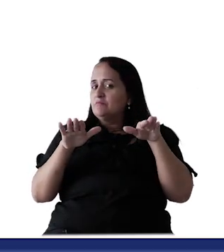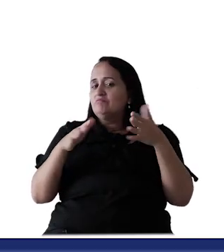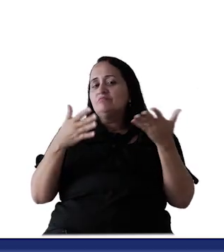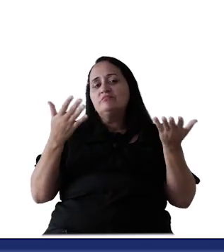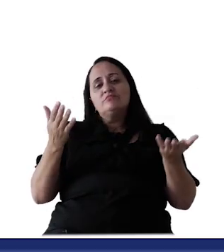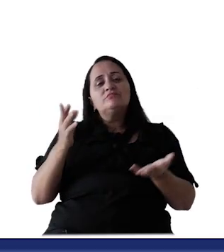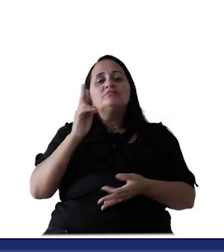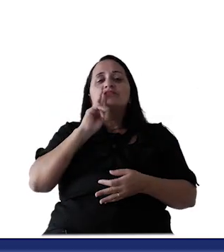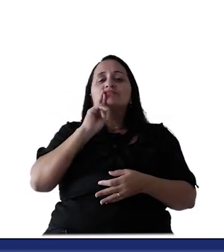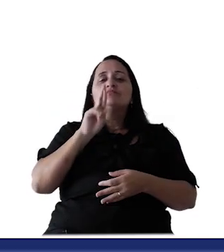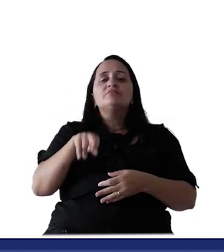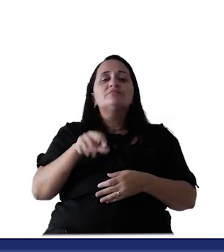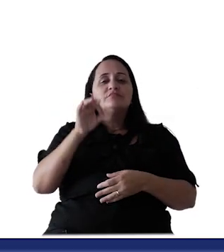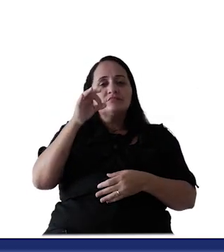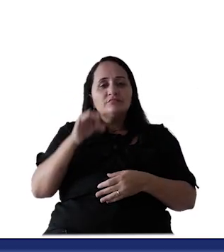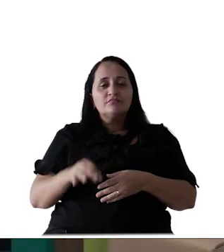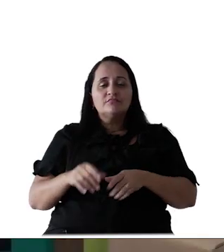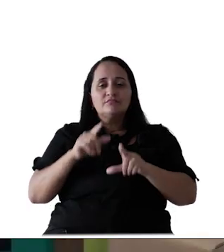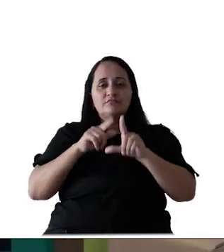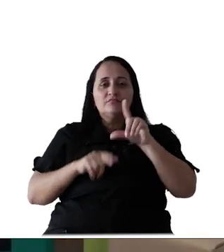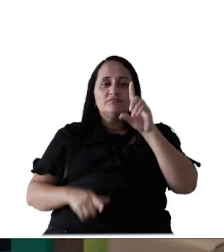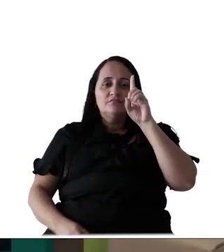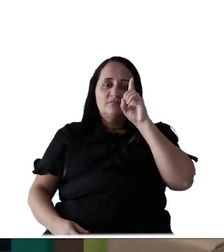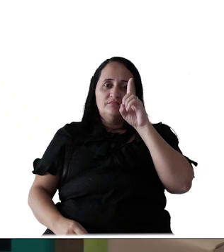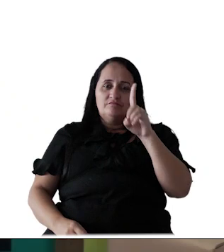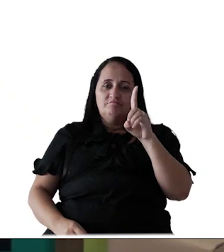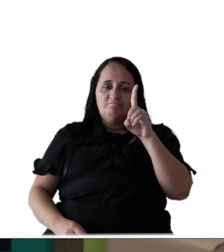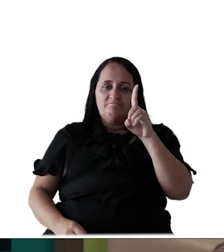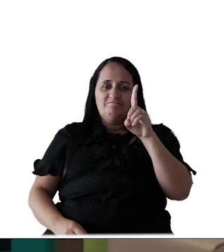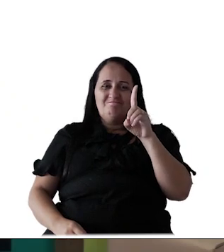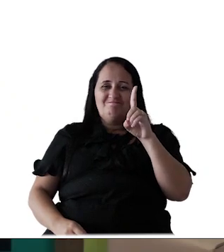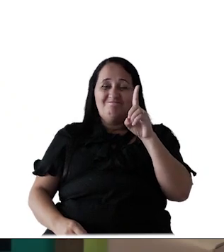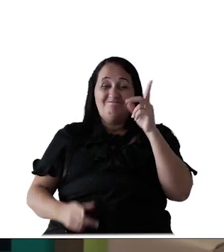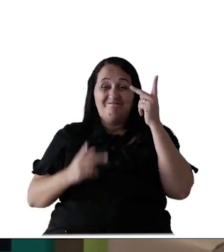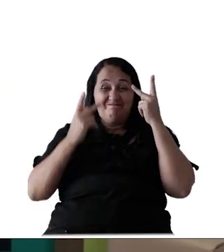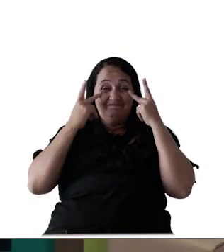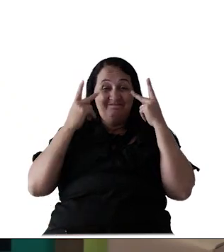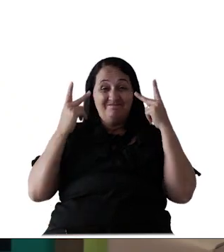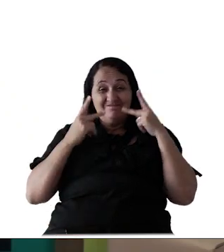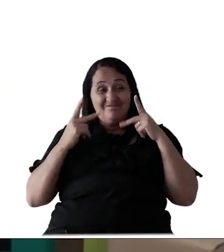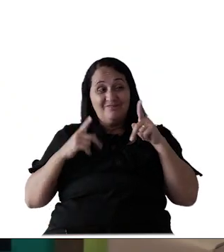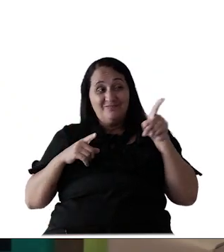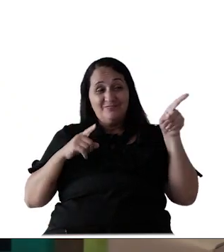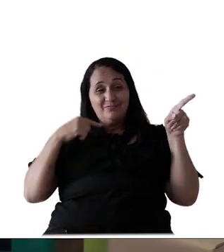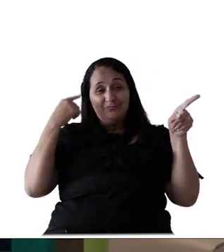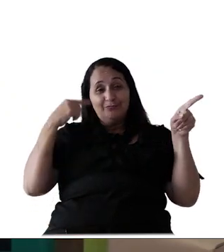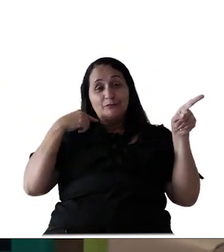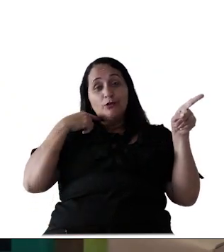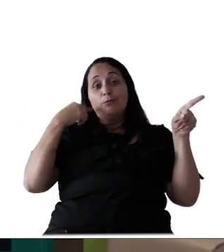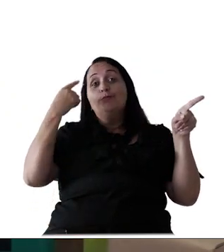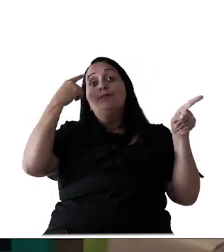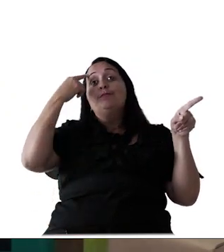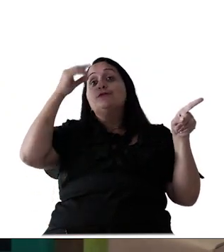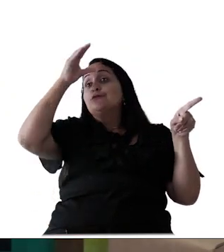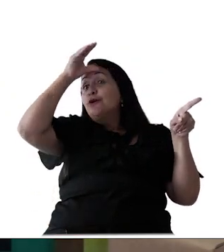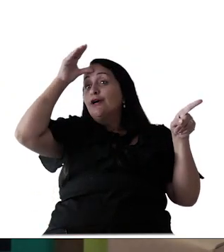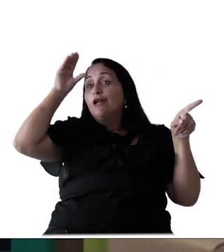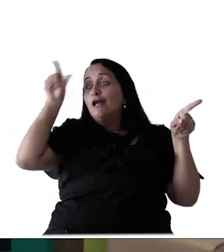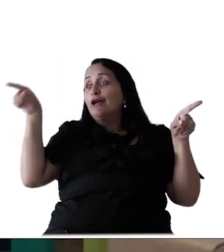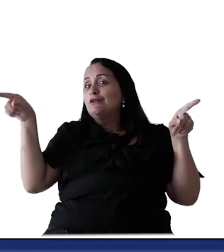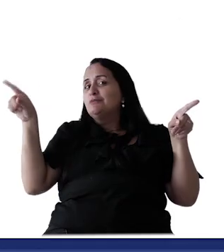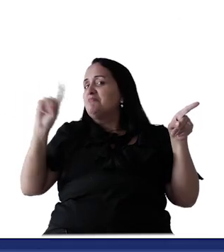resposta correta, letra D. Esse mal-estar foi porque o advogado achou que o rapaz era mero